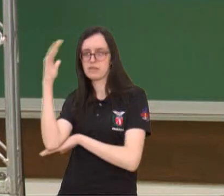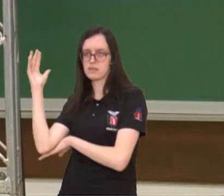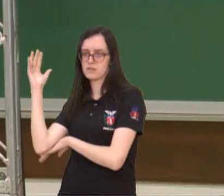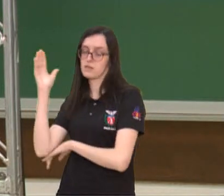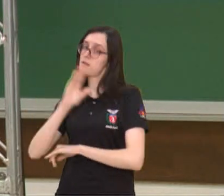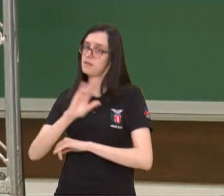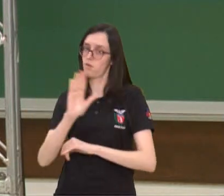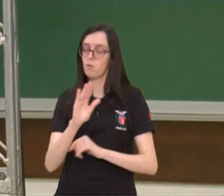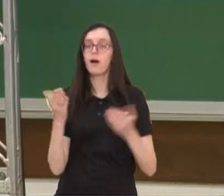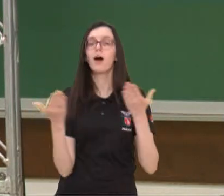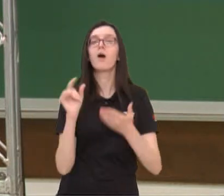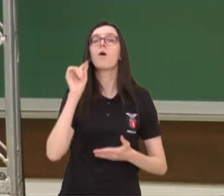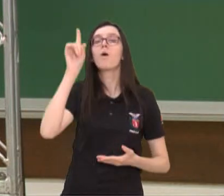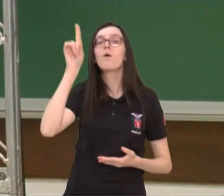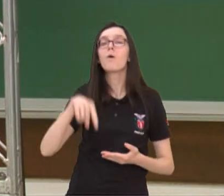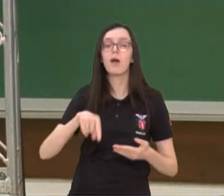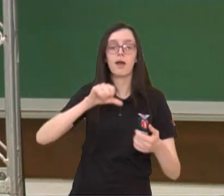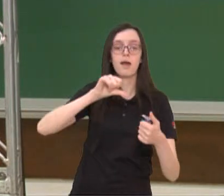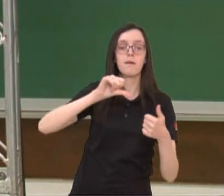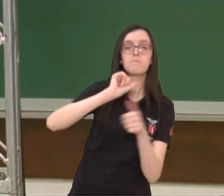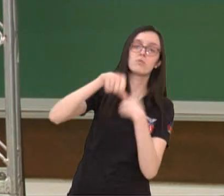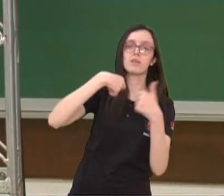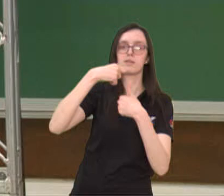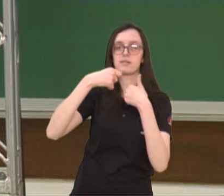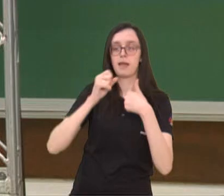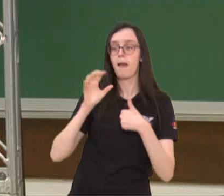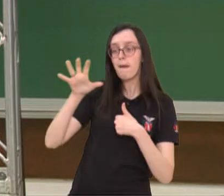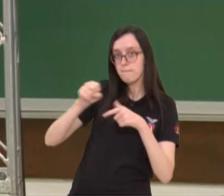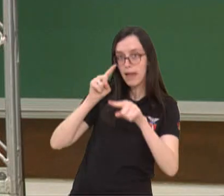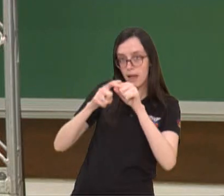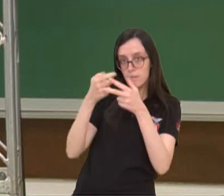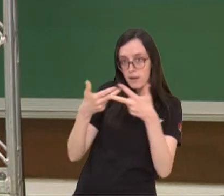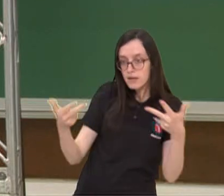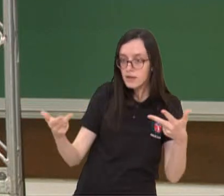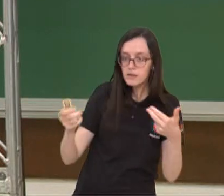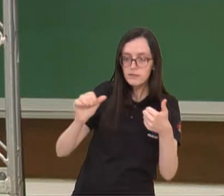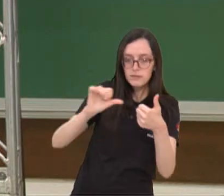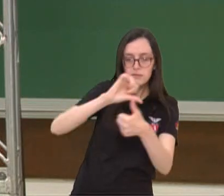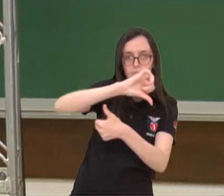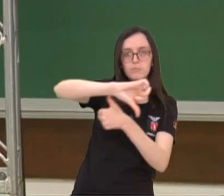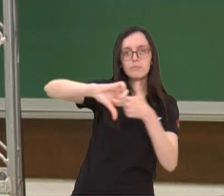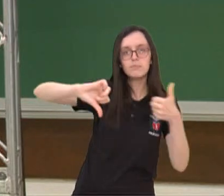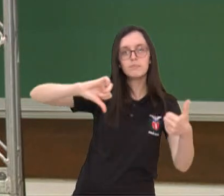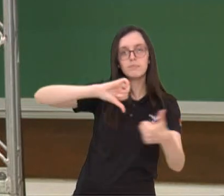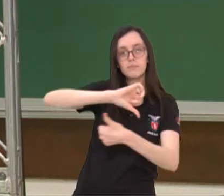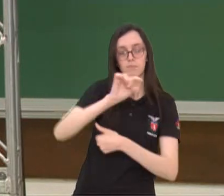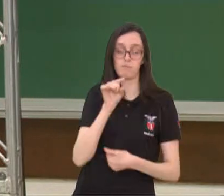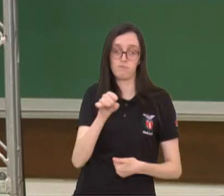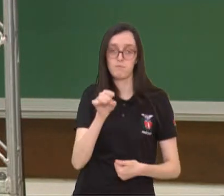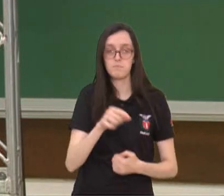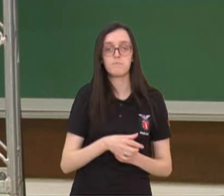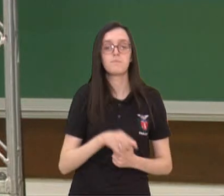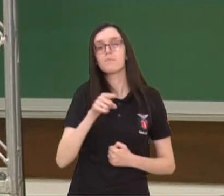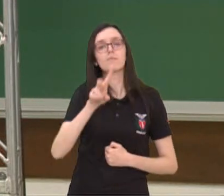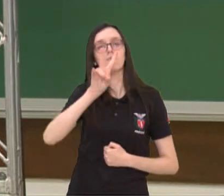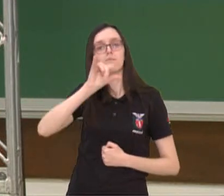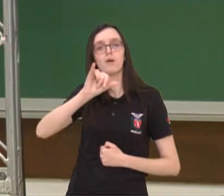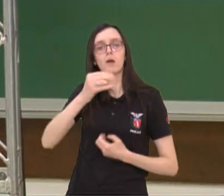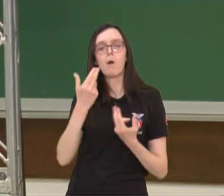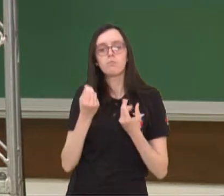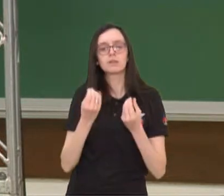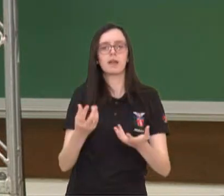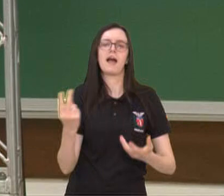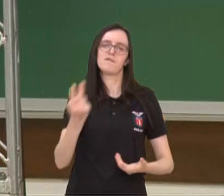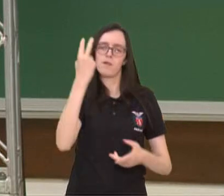si. Você tem a transformação da matéria-prima em si e que, de certa forma, vai agregar